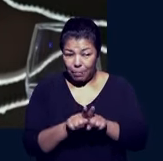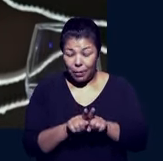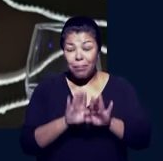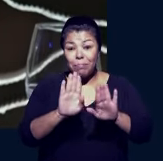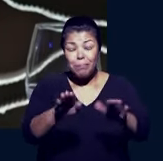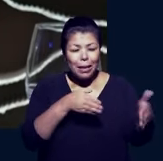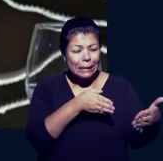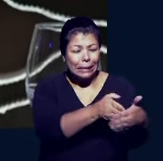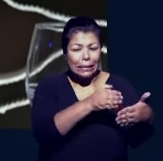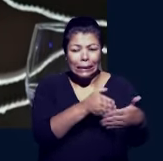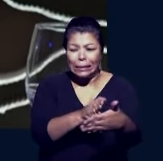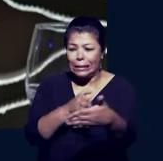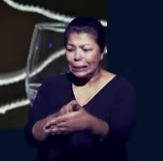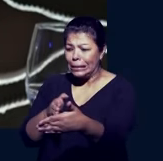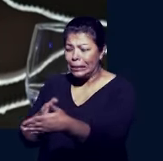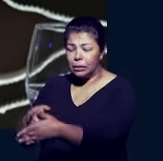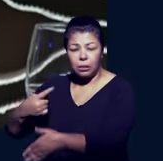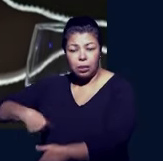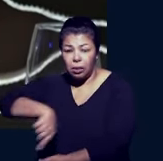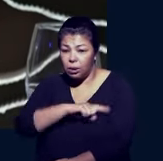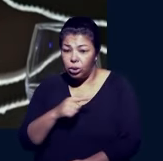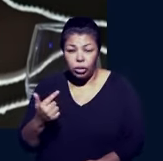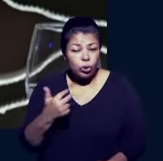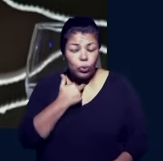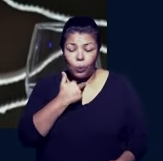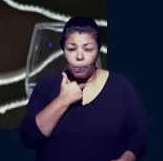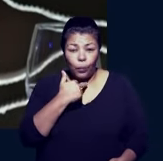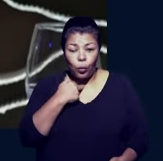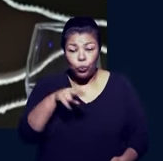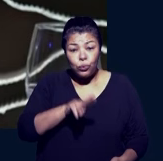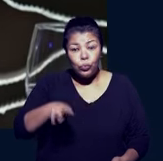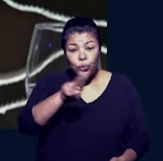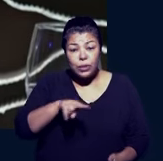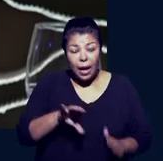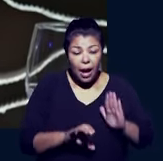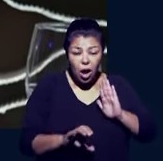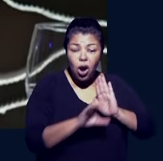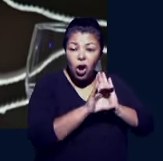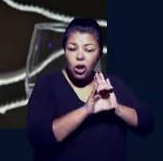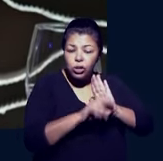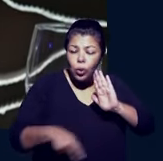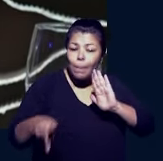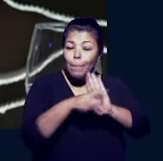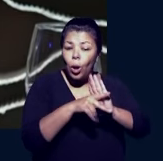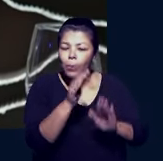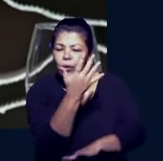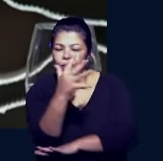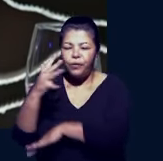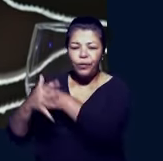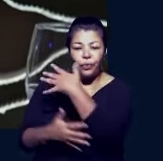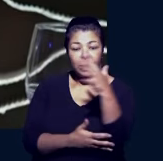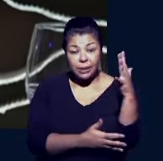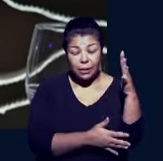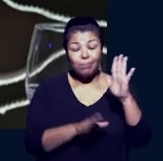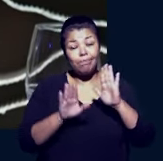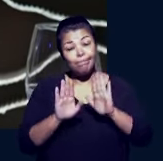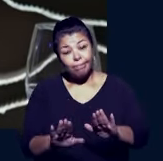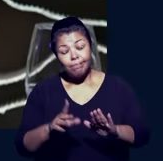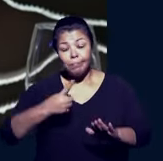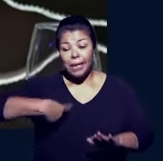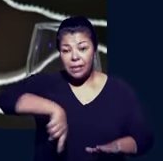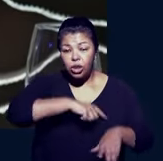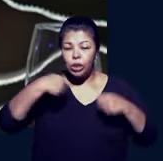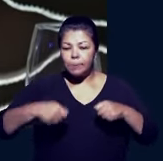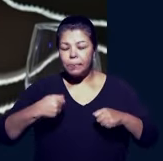eh utilizar o nosso código florestal porque nós nós podemos crescer dentro daquilo que a nossa legislação